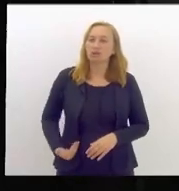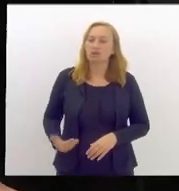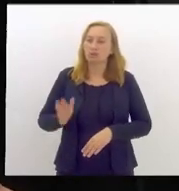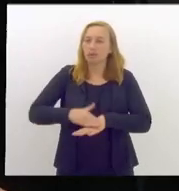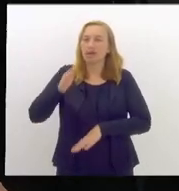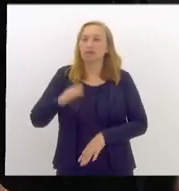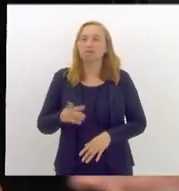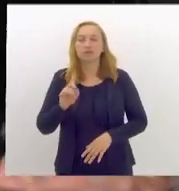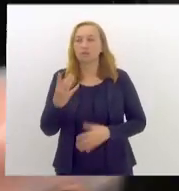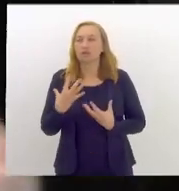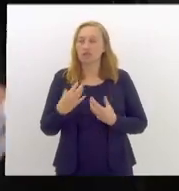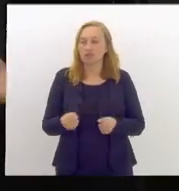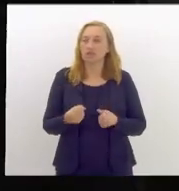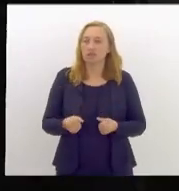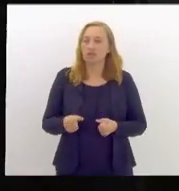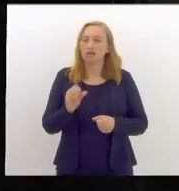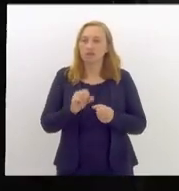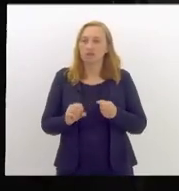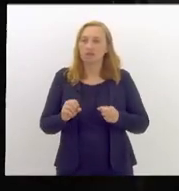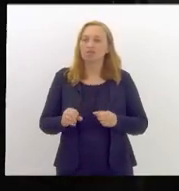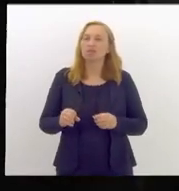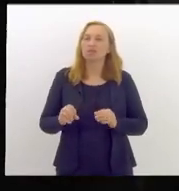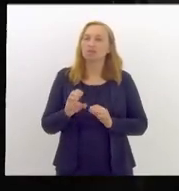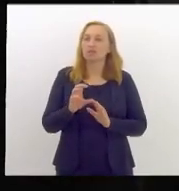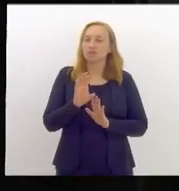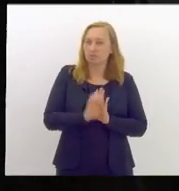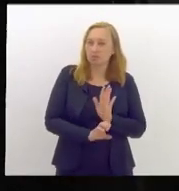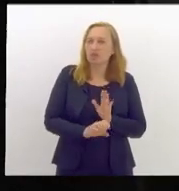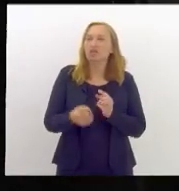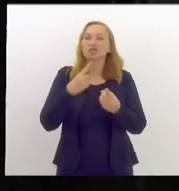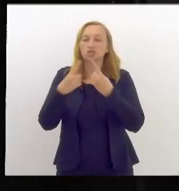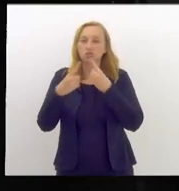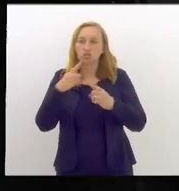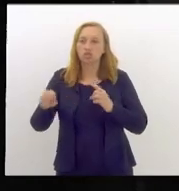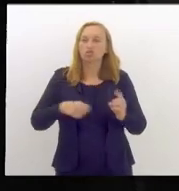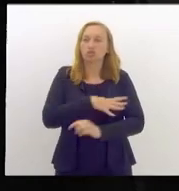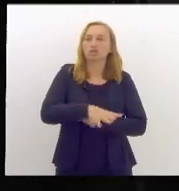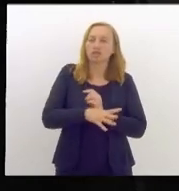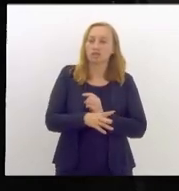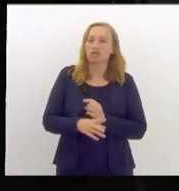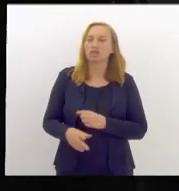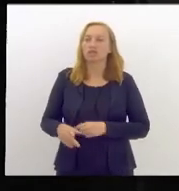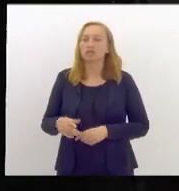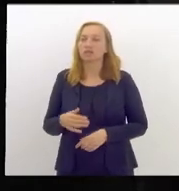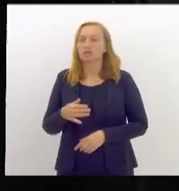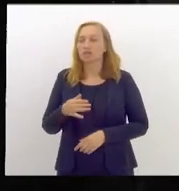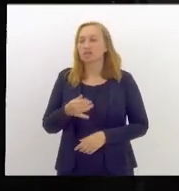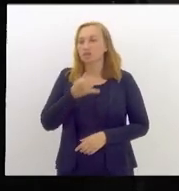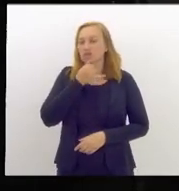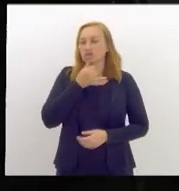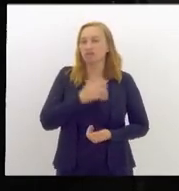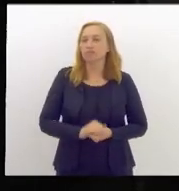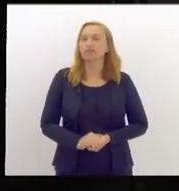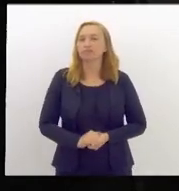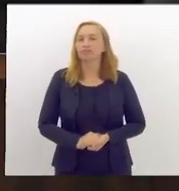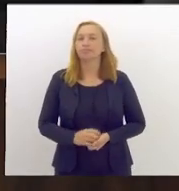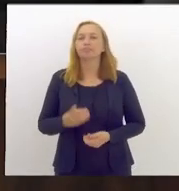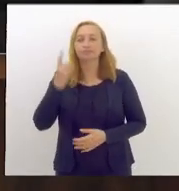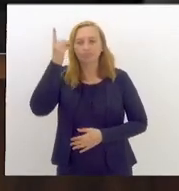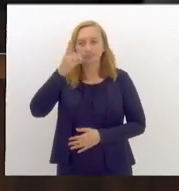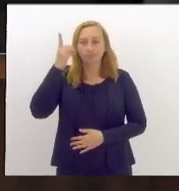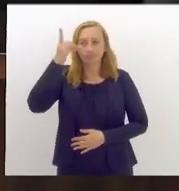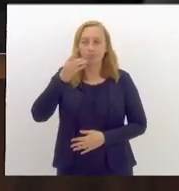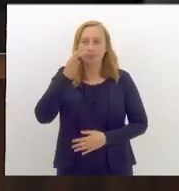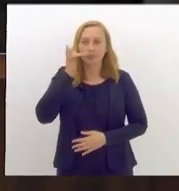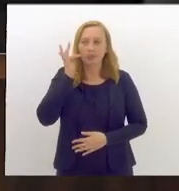estaduais não aceitamos fizemos emenda nesse sentido temos que discutir com a sociedade esta aberração Deputado